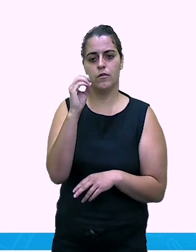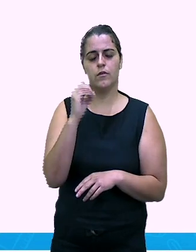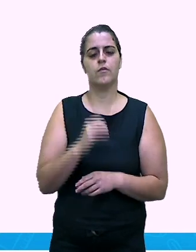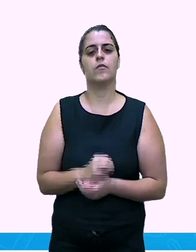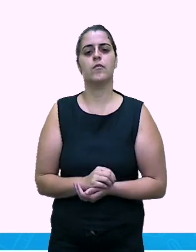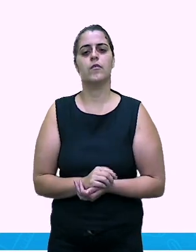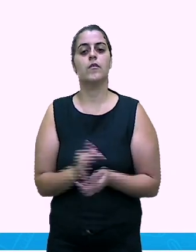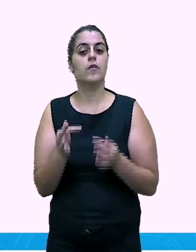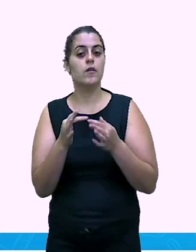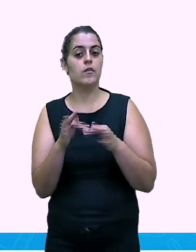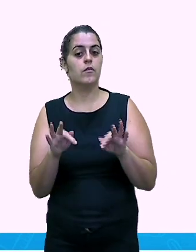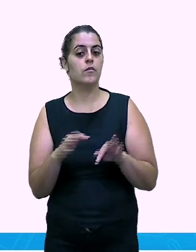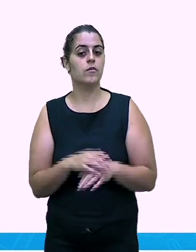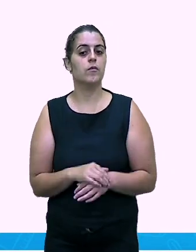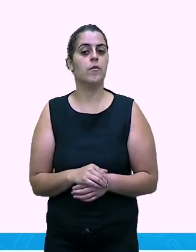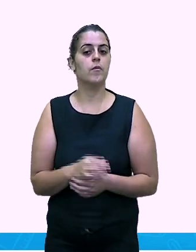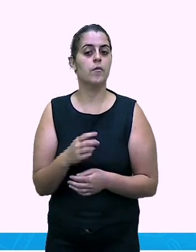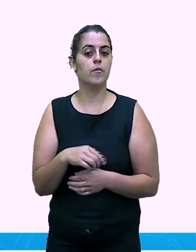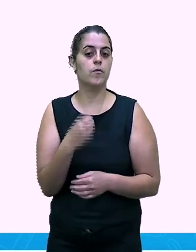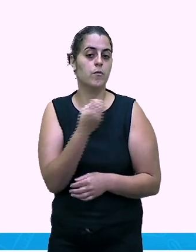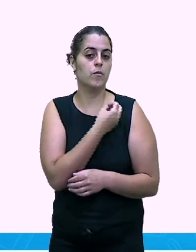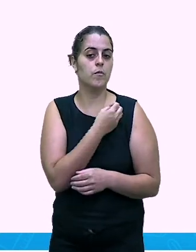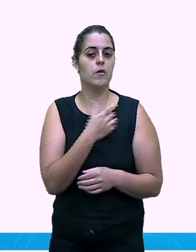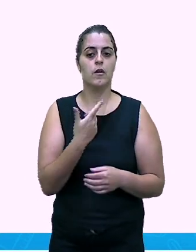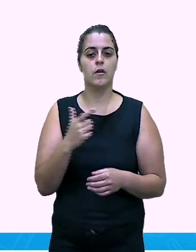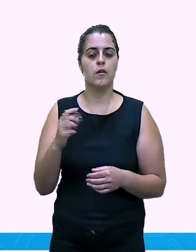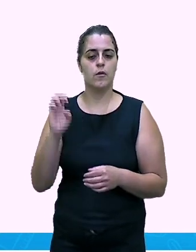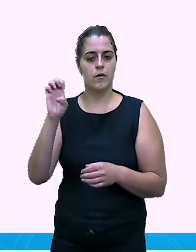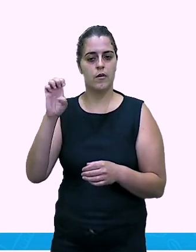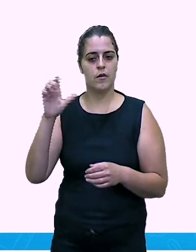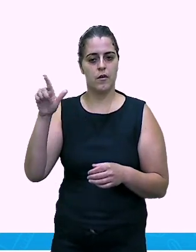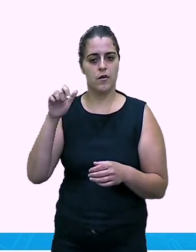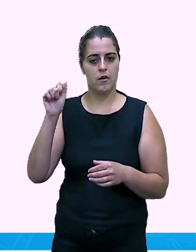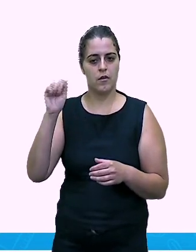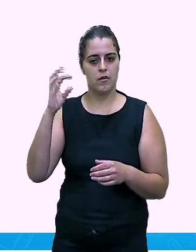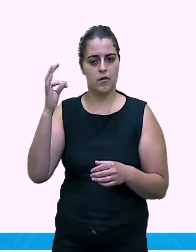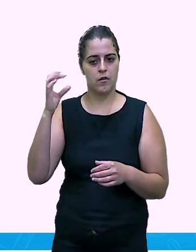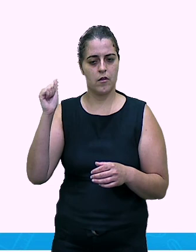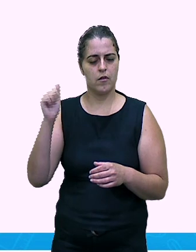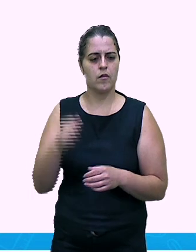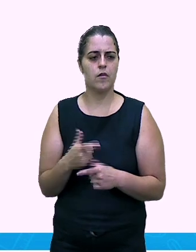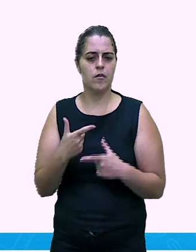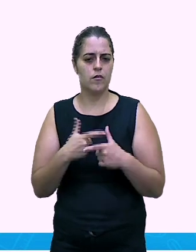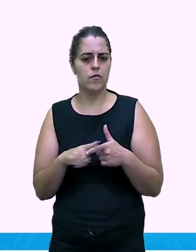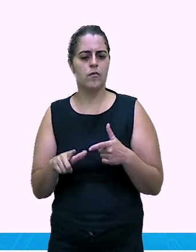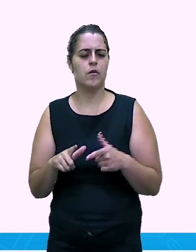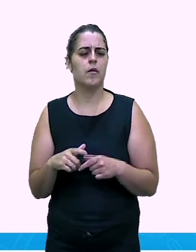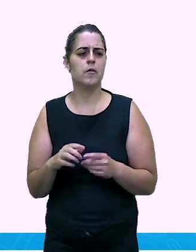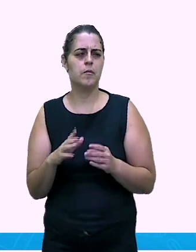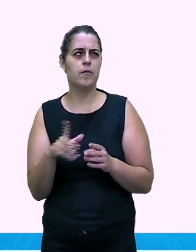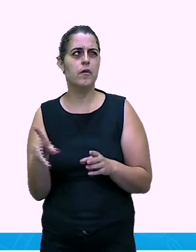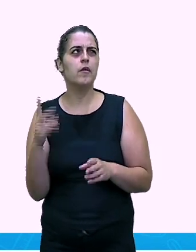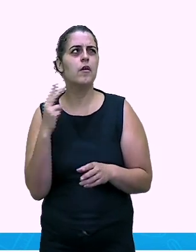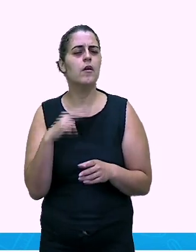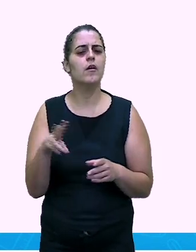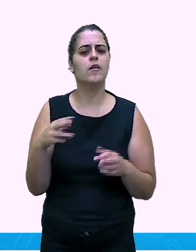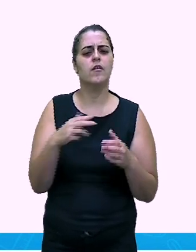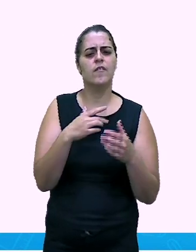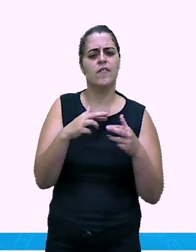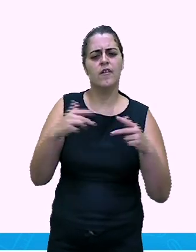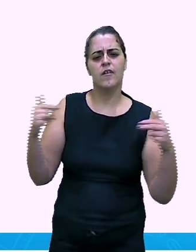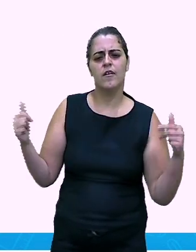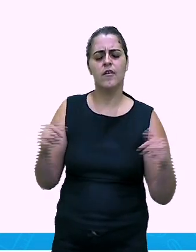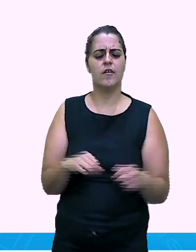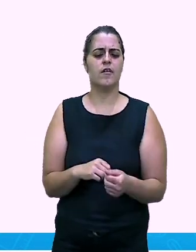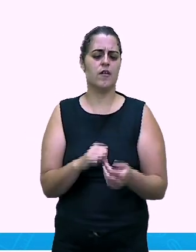gente tem uma divisão não exata. A ideia de divisão é também que a gente pegue vários exercícios,